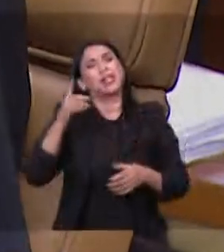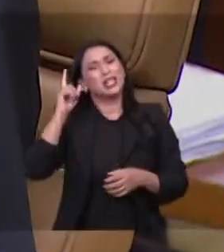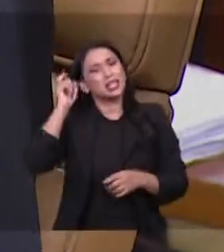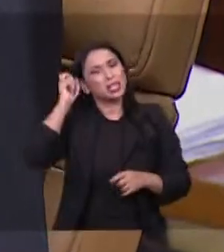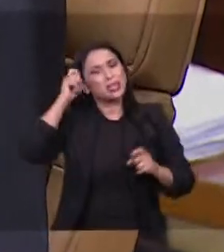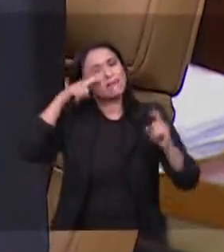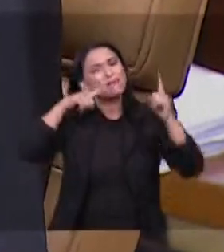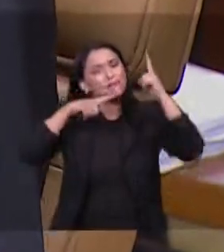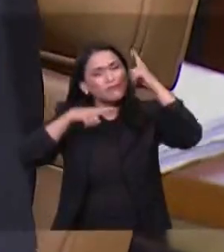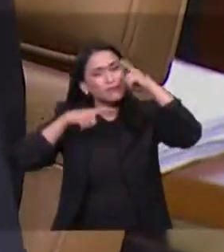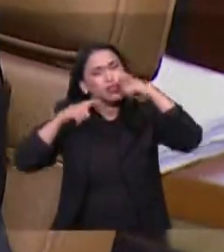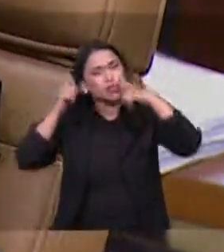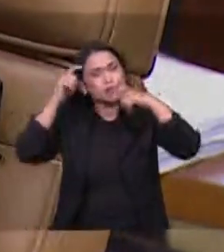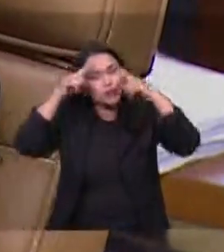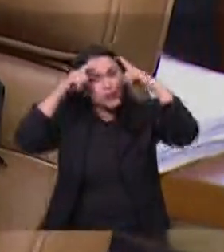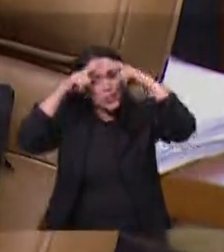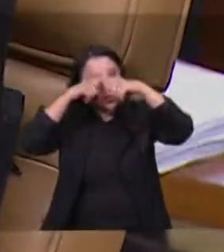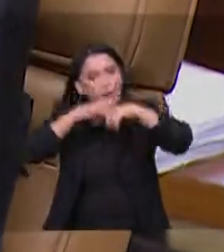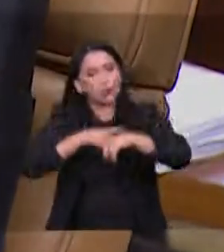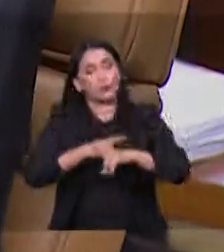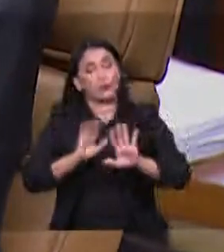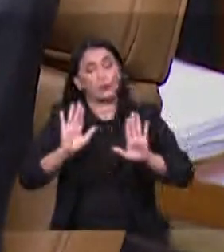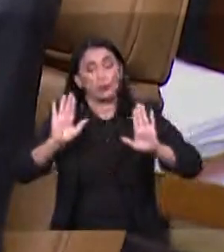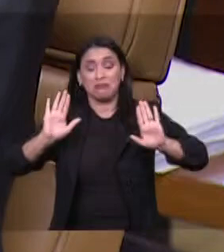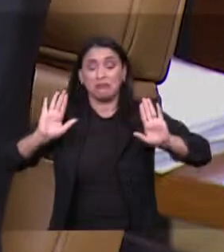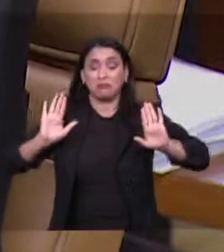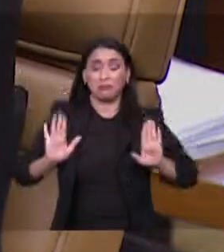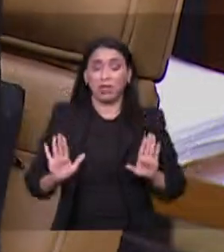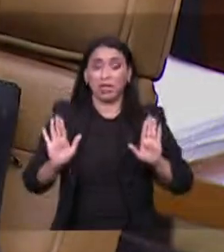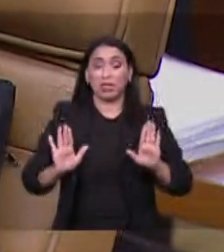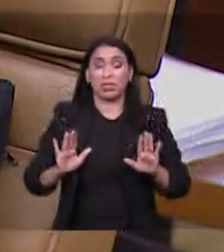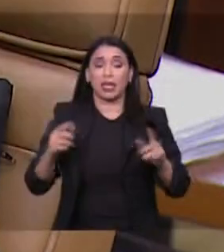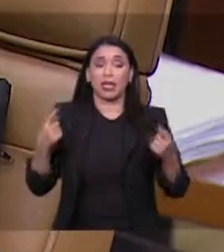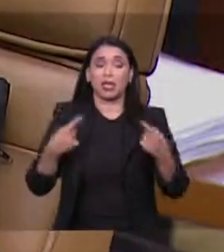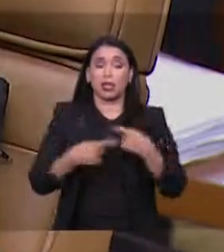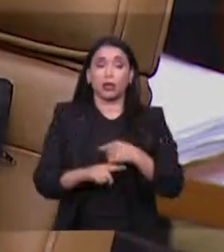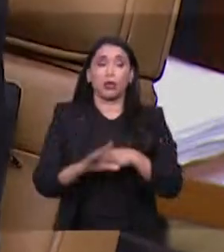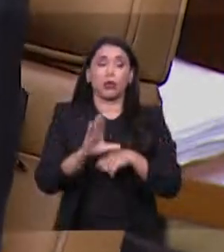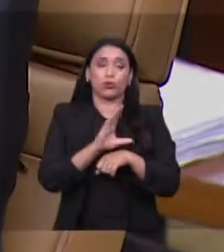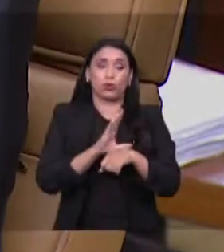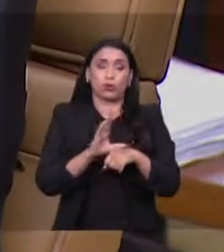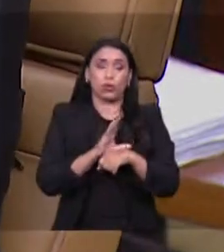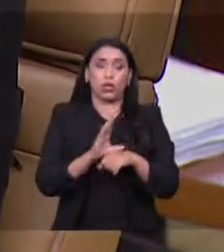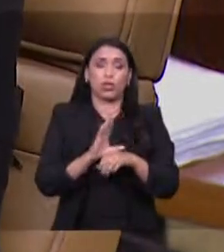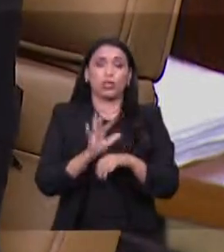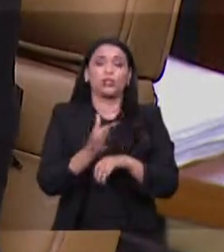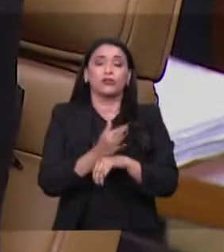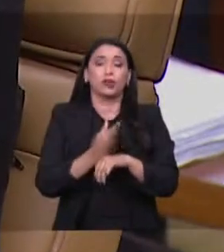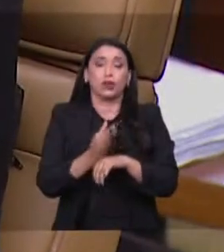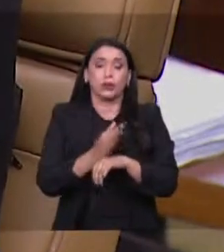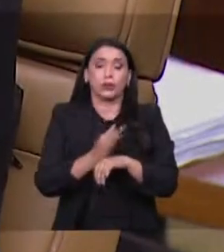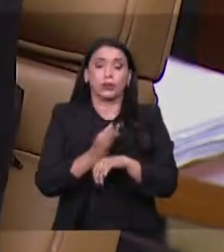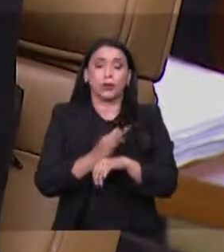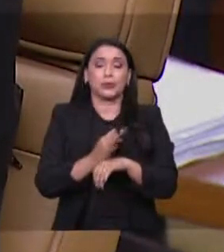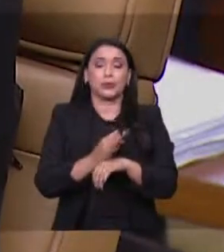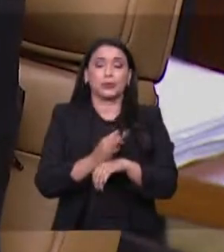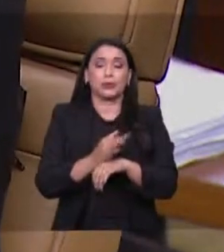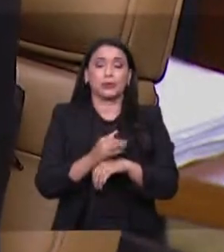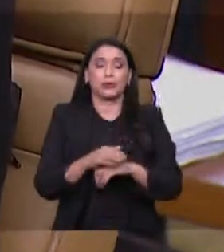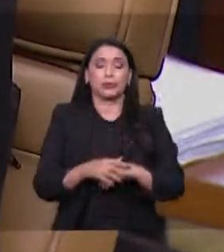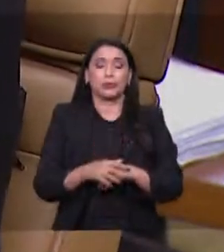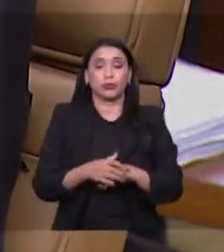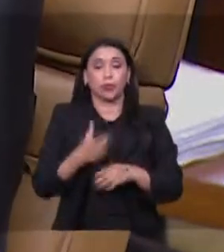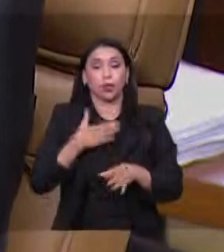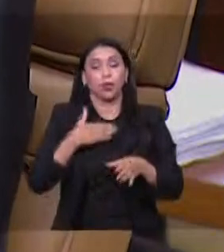será muito evidente. Então, além da inconstitucionalidade formal, eu fui, no